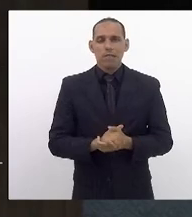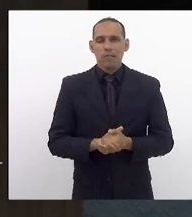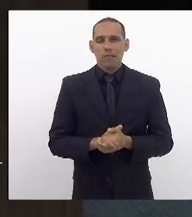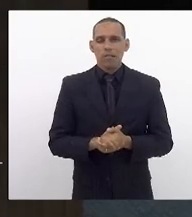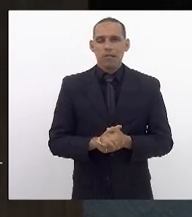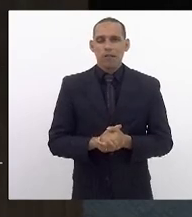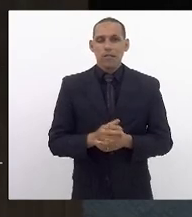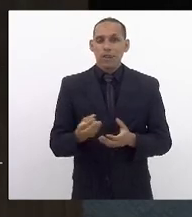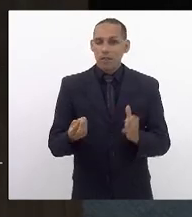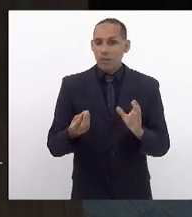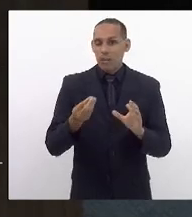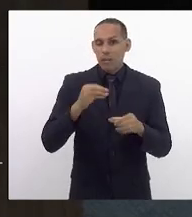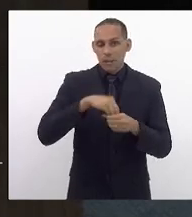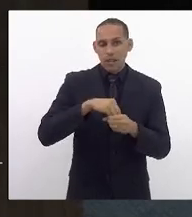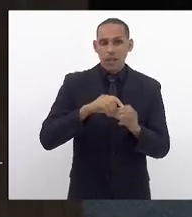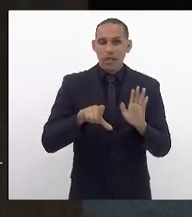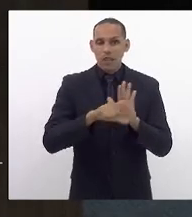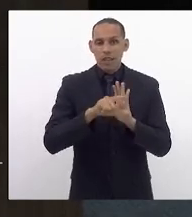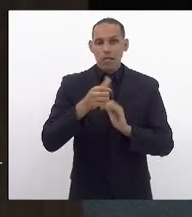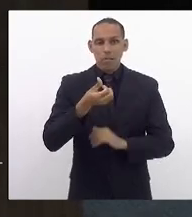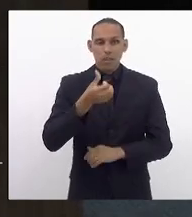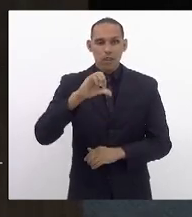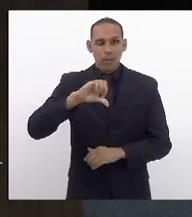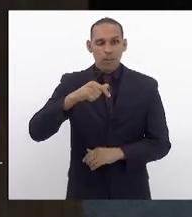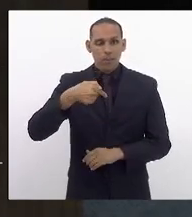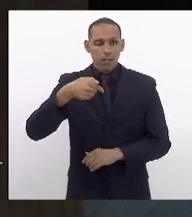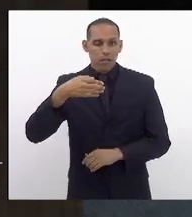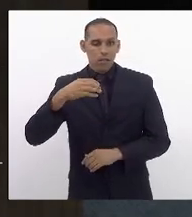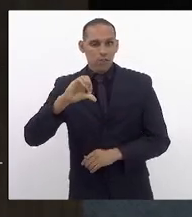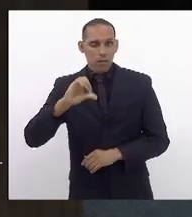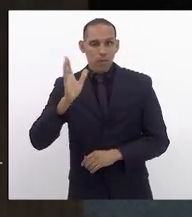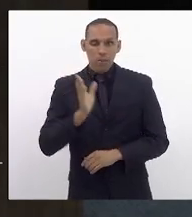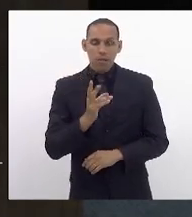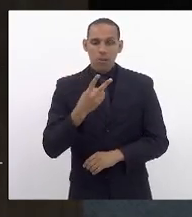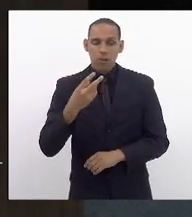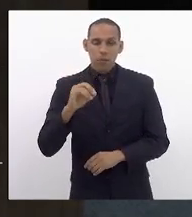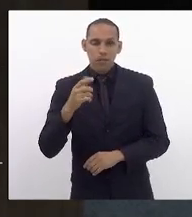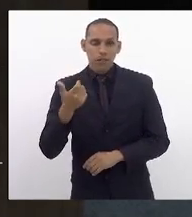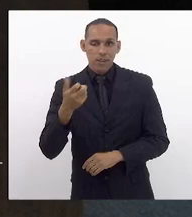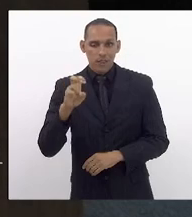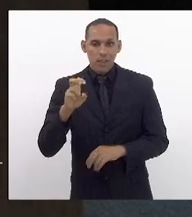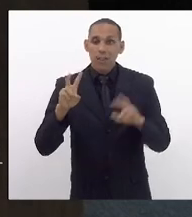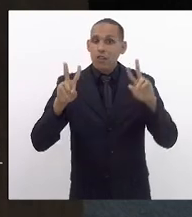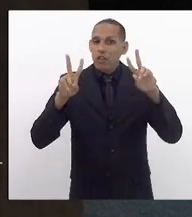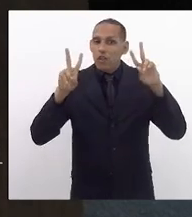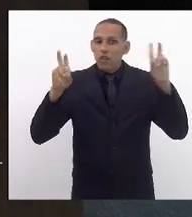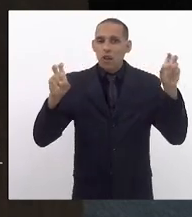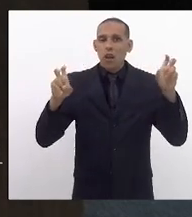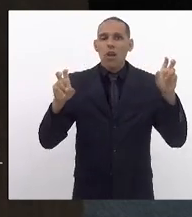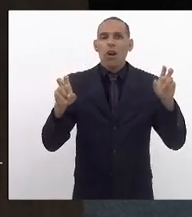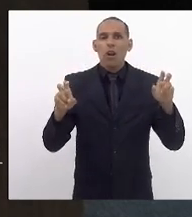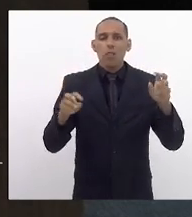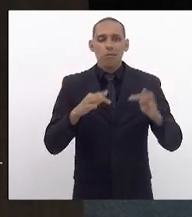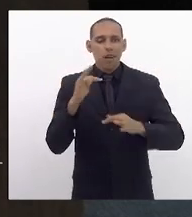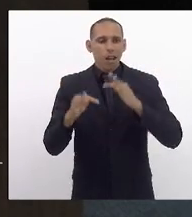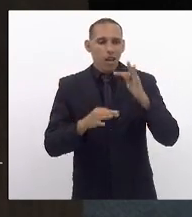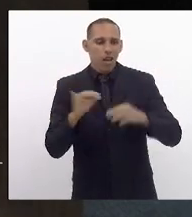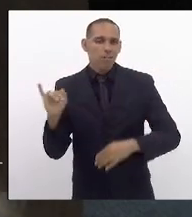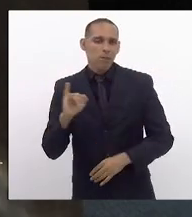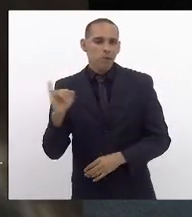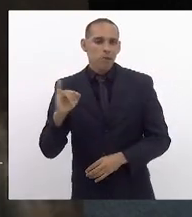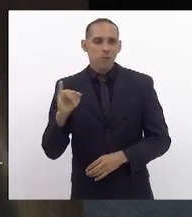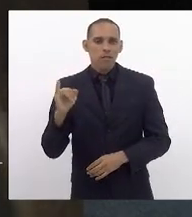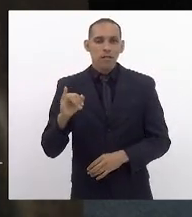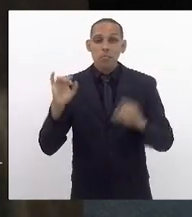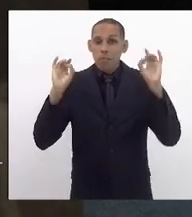na lei 6979, de 2015, que dispõe sobre tratamento tributário especial. Essa